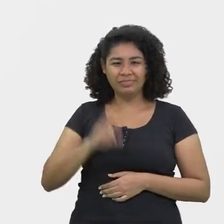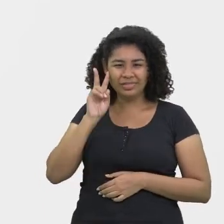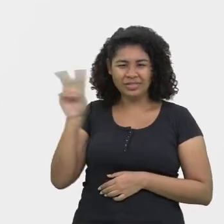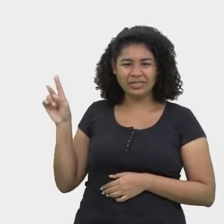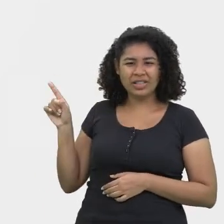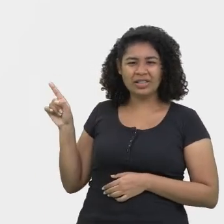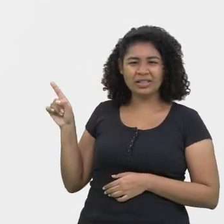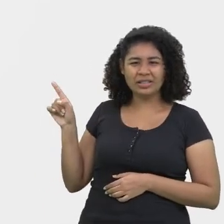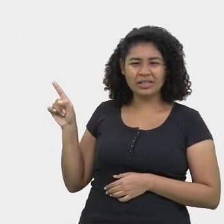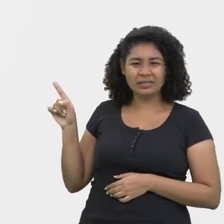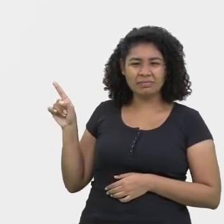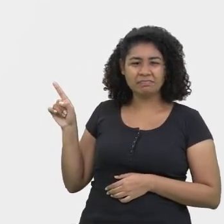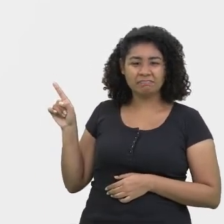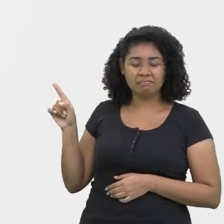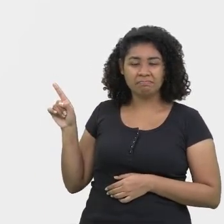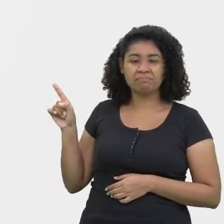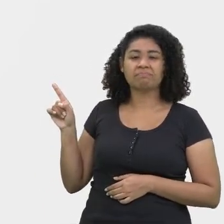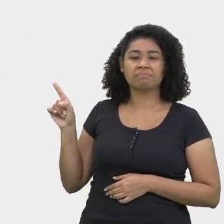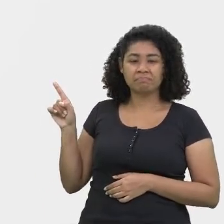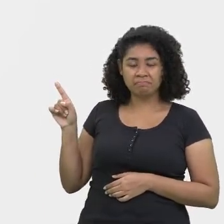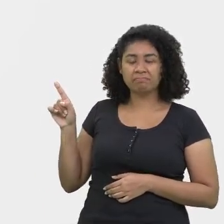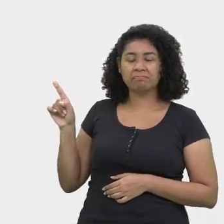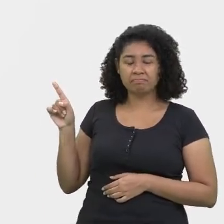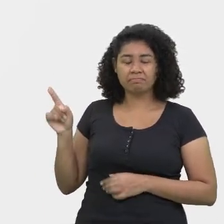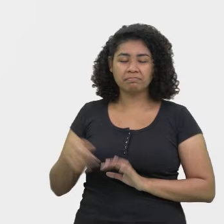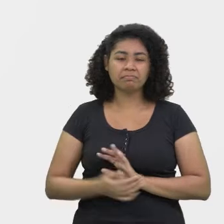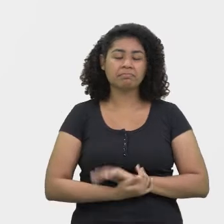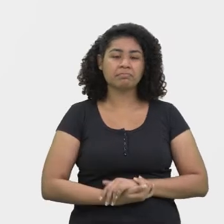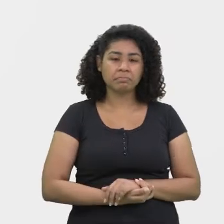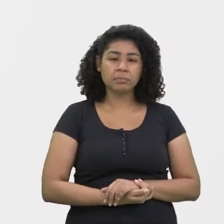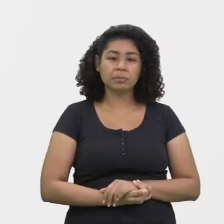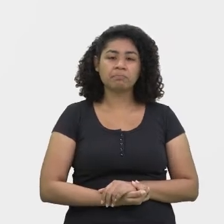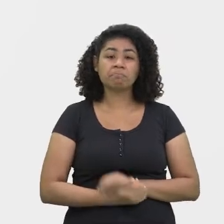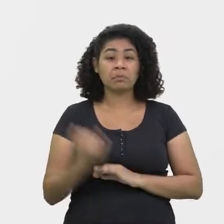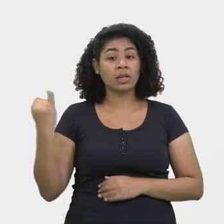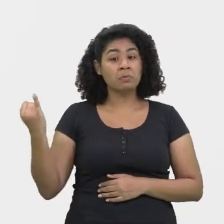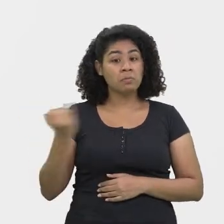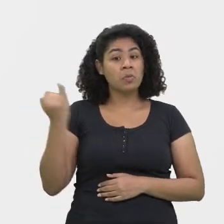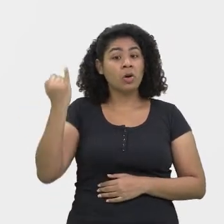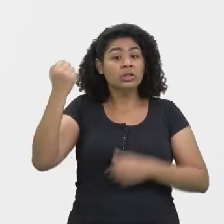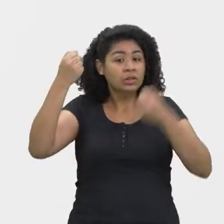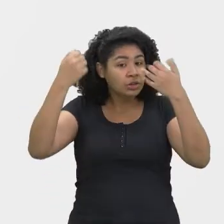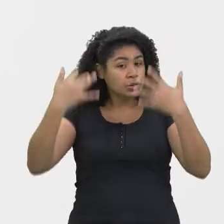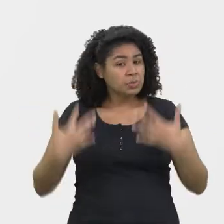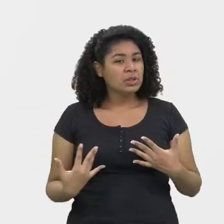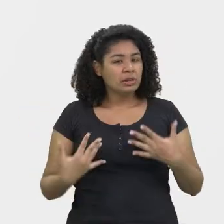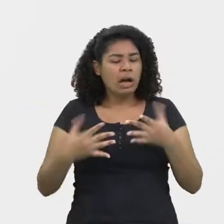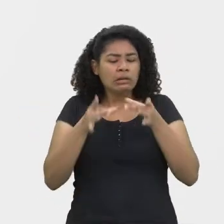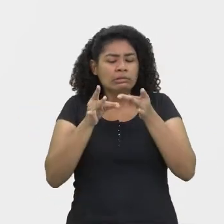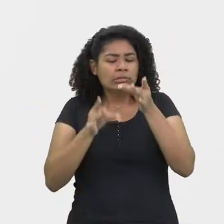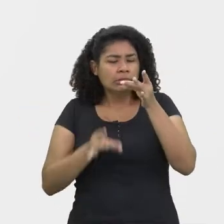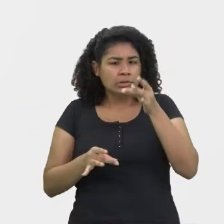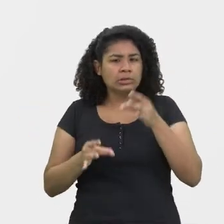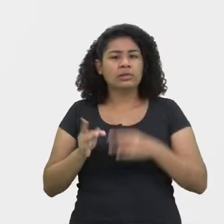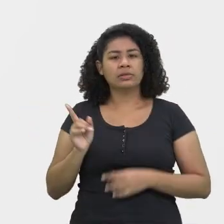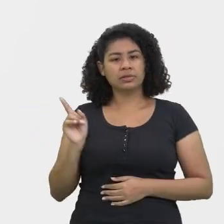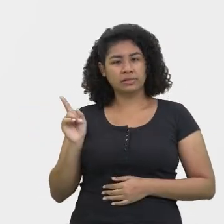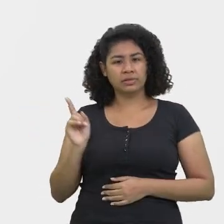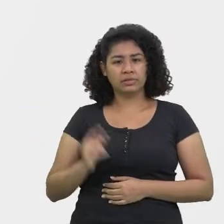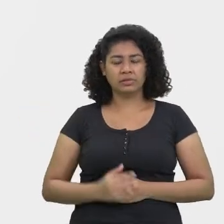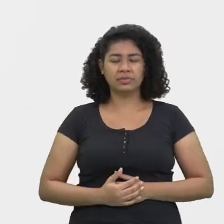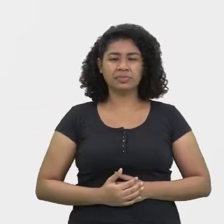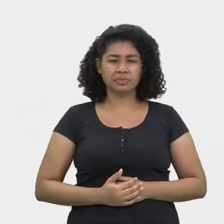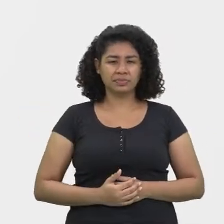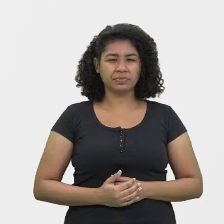deixa congeladinha nessa cartela, porque é importante a gente frisar alguns aspectos desse texto, tá bom?